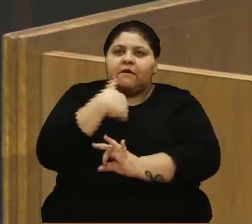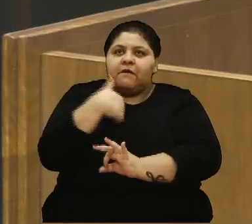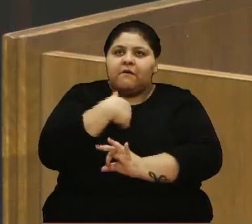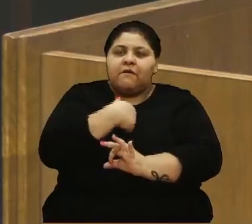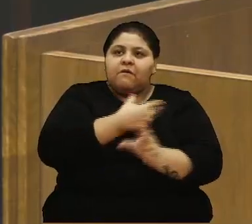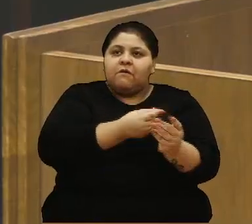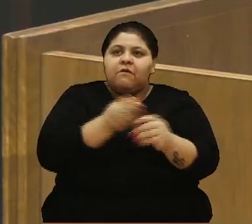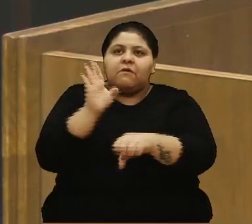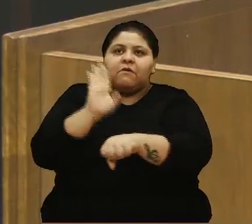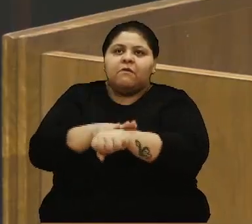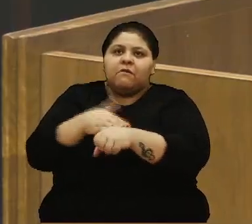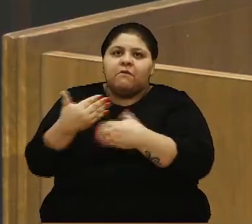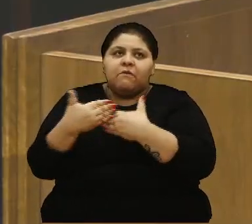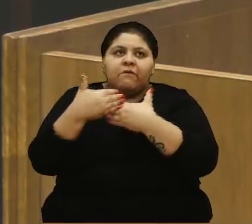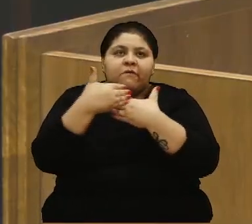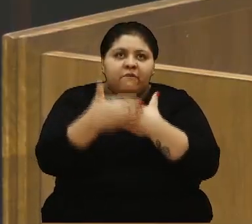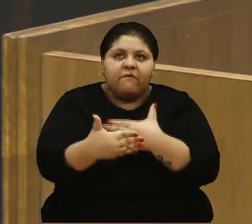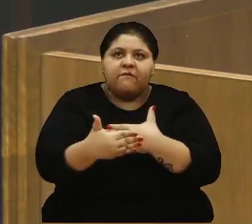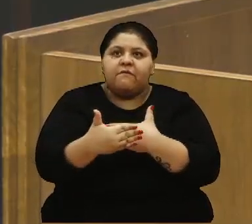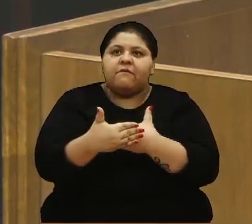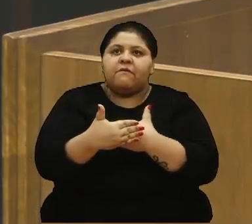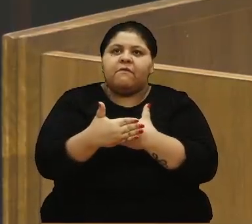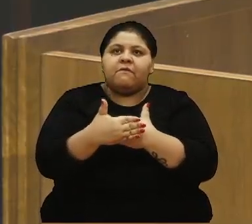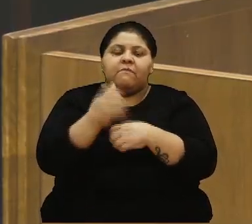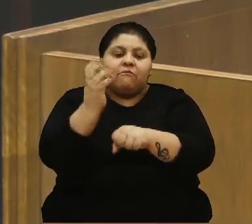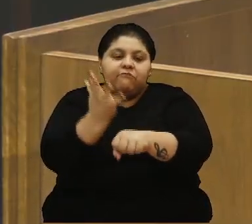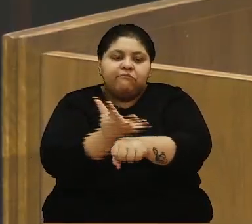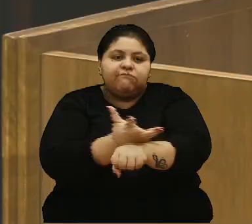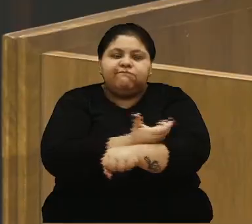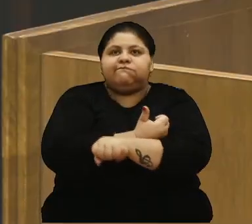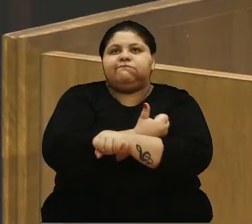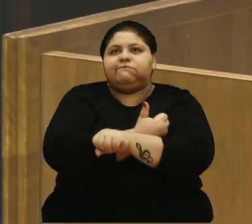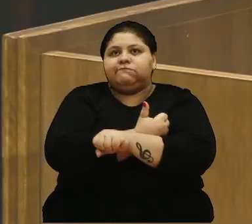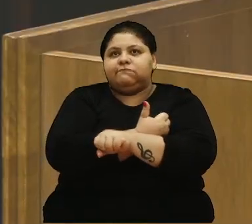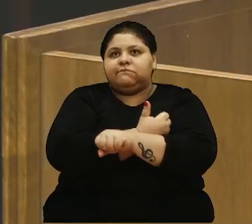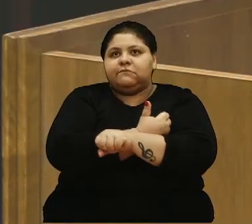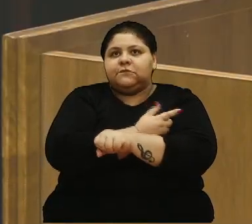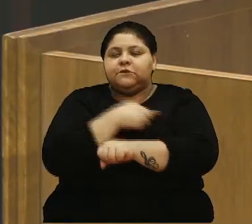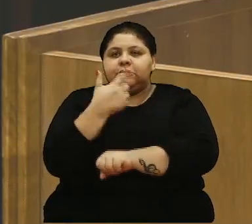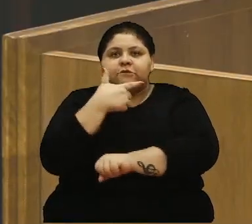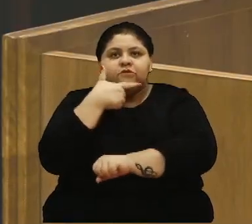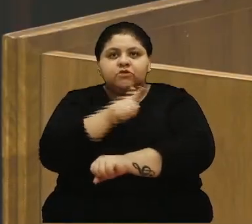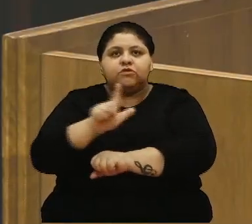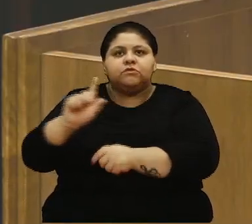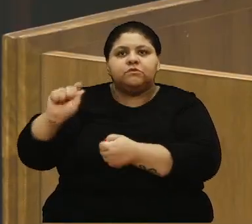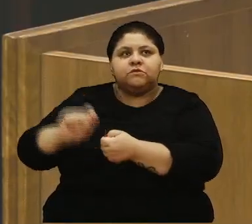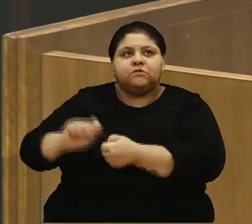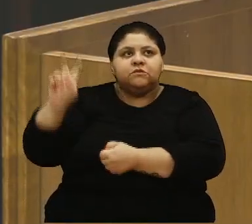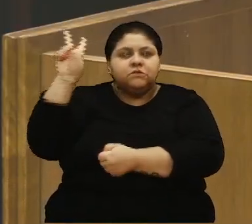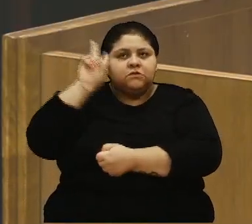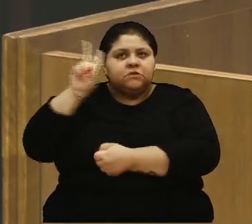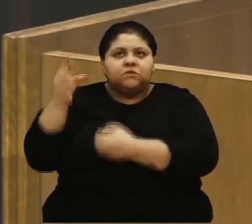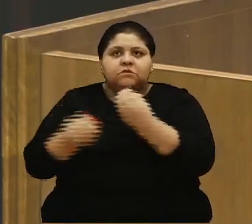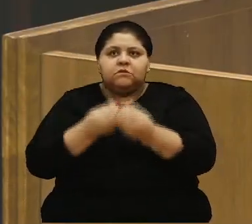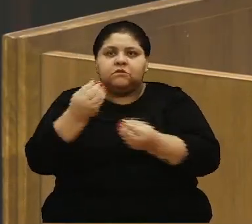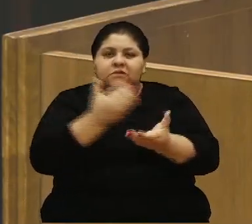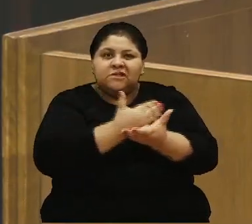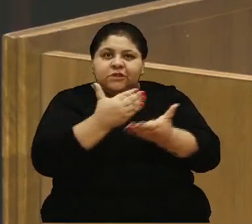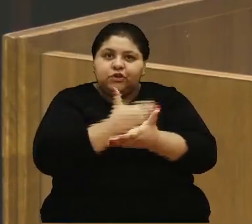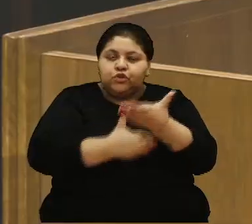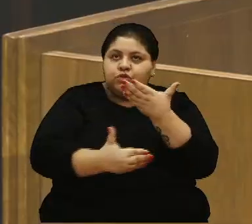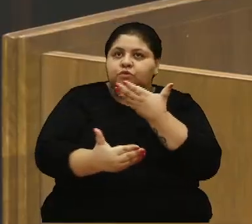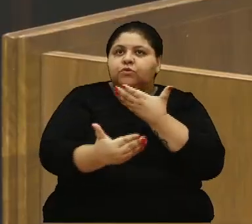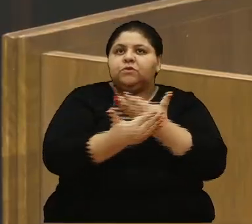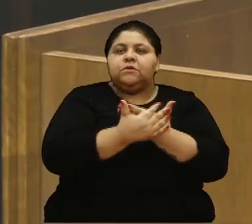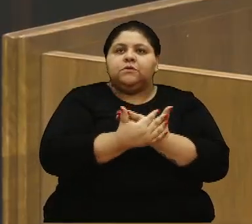muitos momentos ao longo do evento, extremamente emocionada com o que a gente conseguiu realizar, lembrando de como foi o início disso tudo,